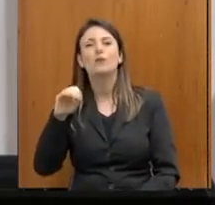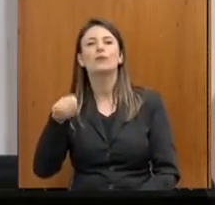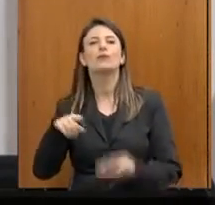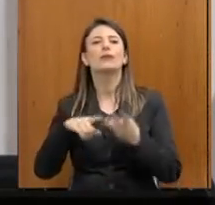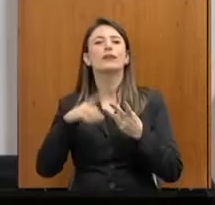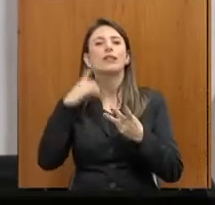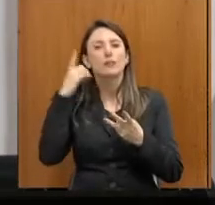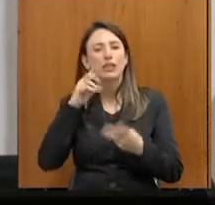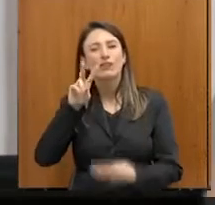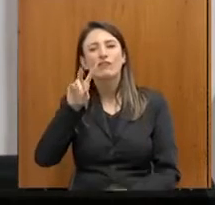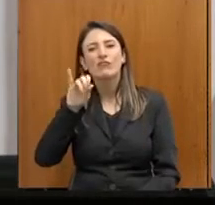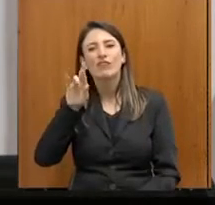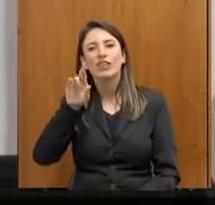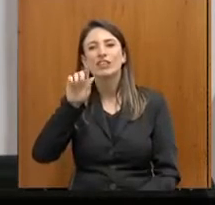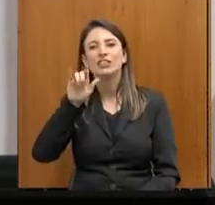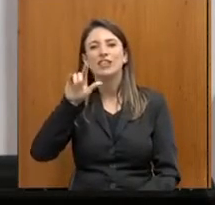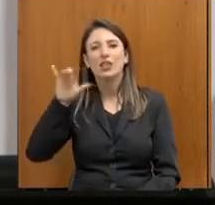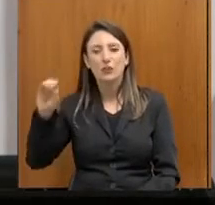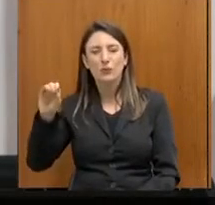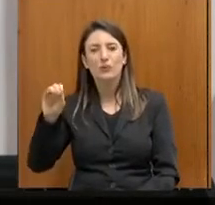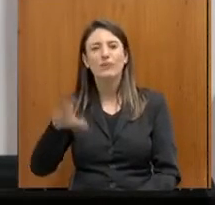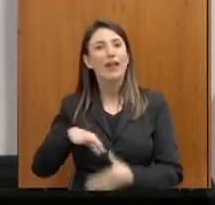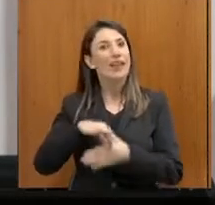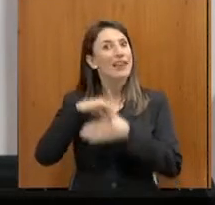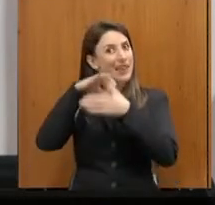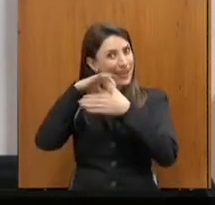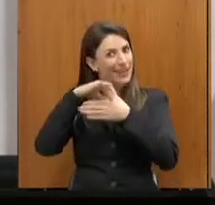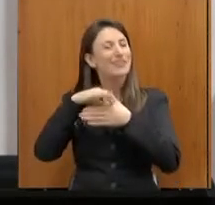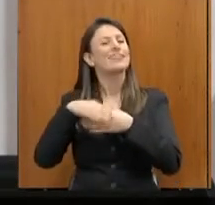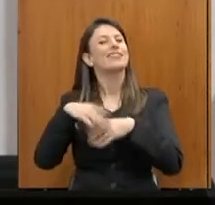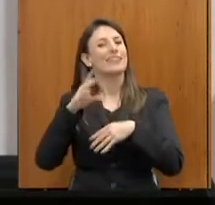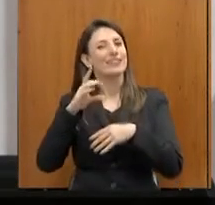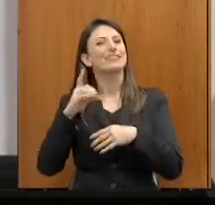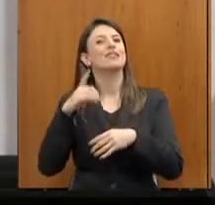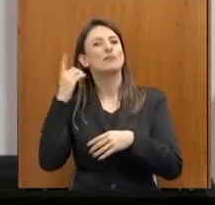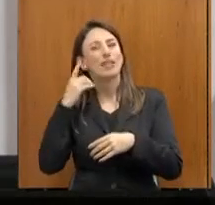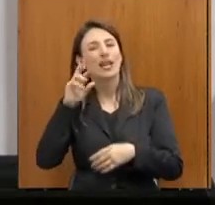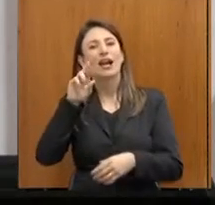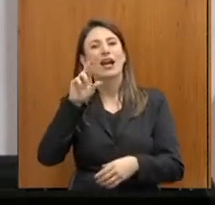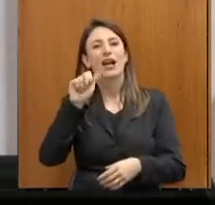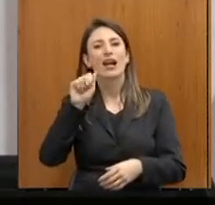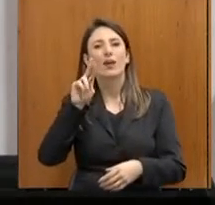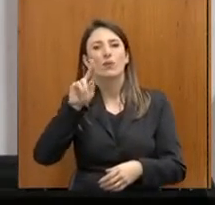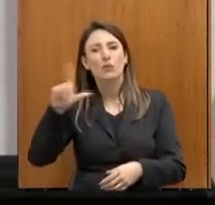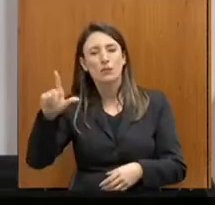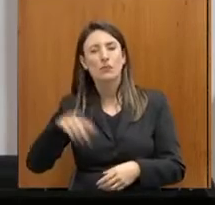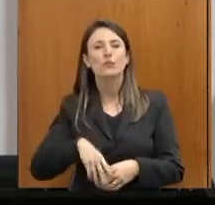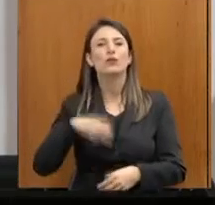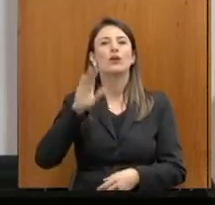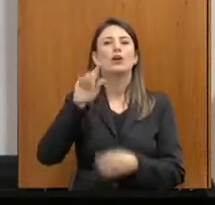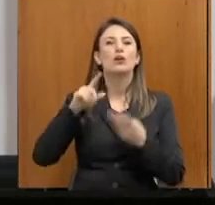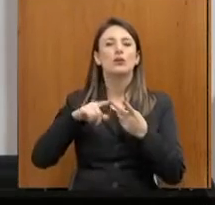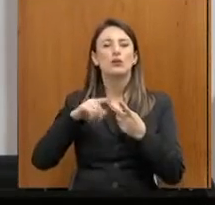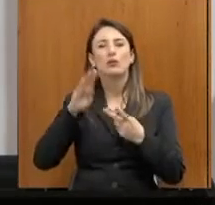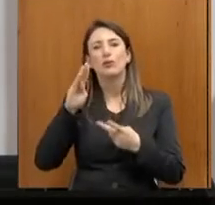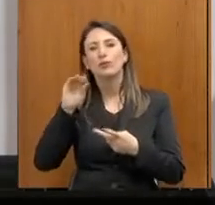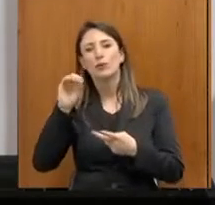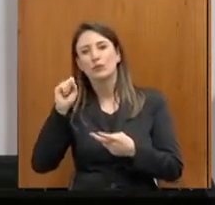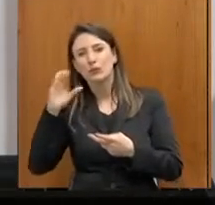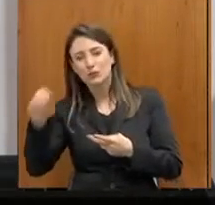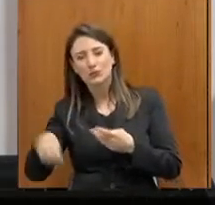Virgílio nosso Líder deitado para o Belém deitado Bosco Deputado José